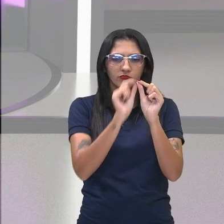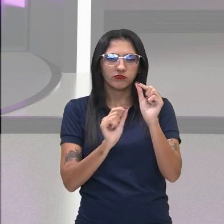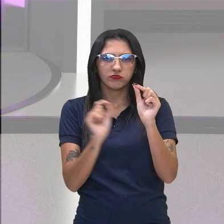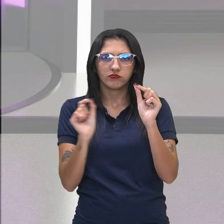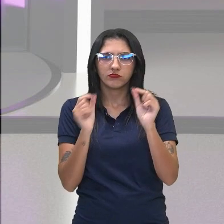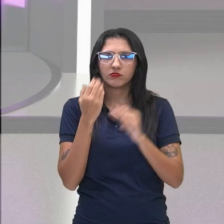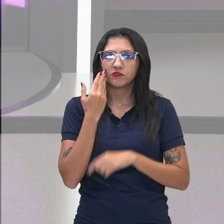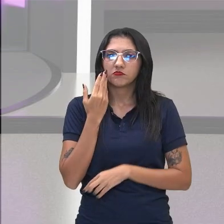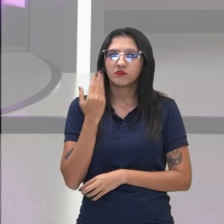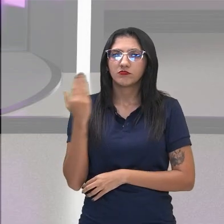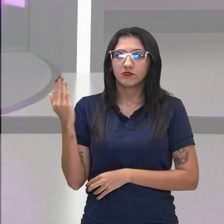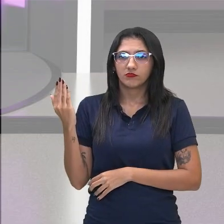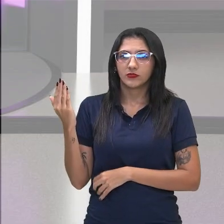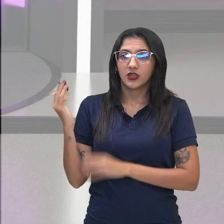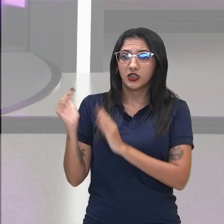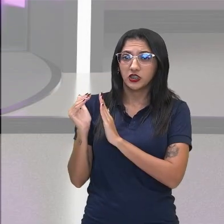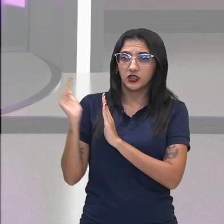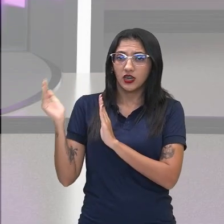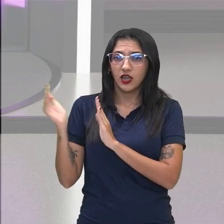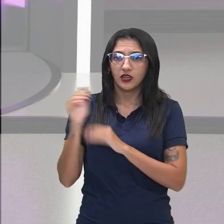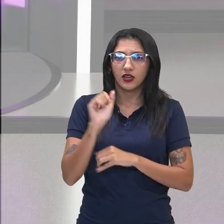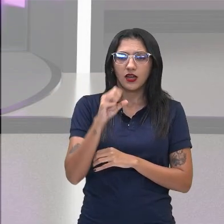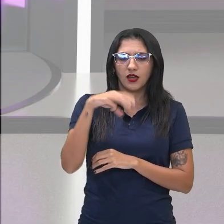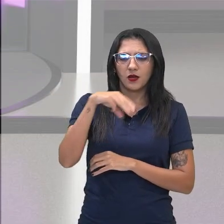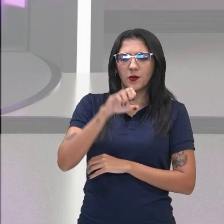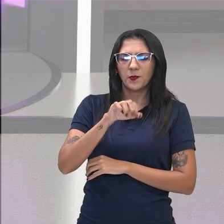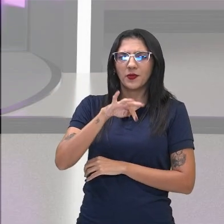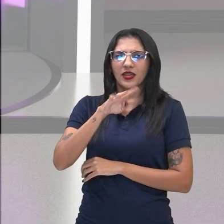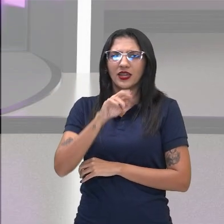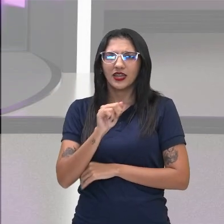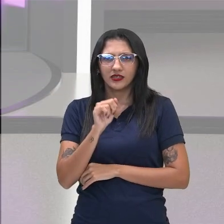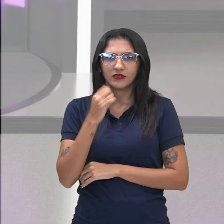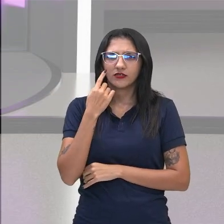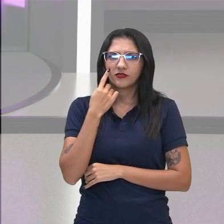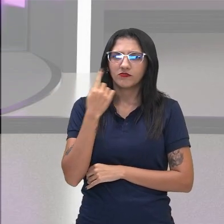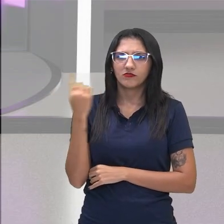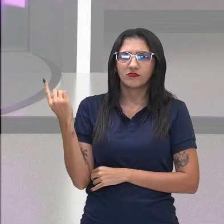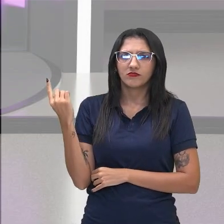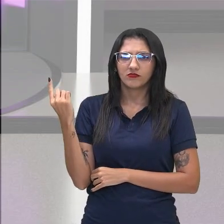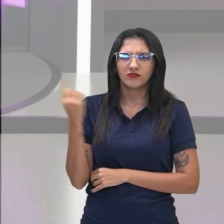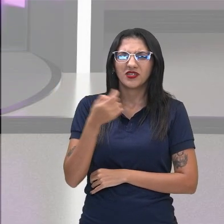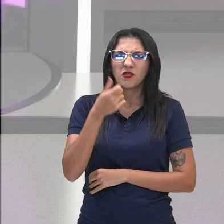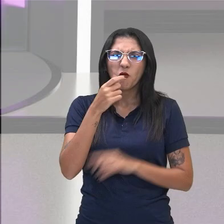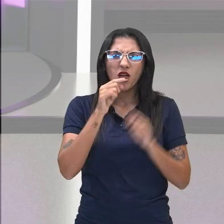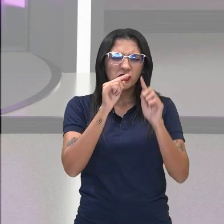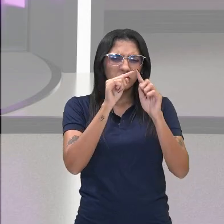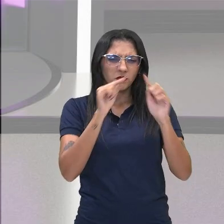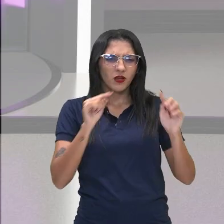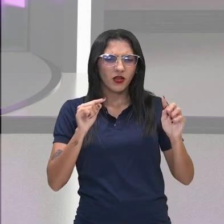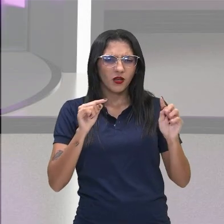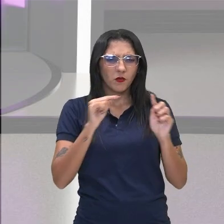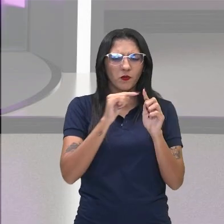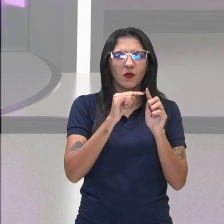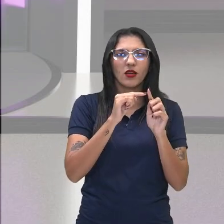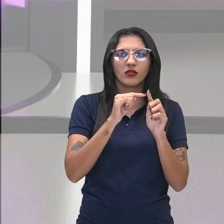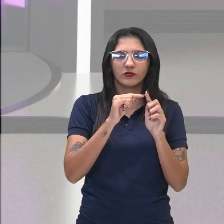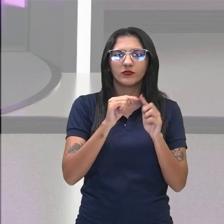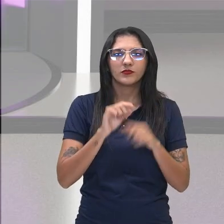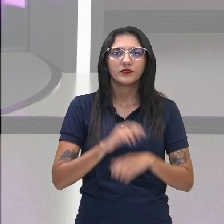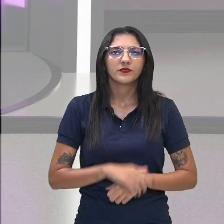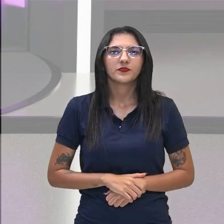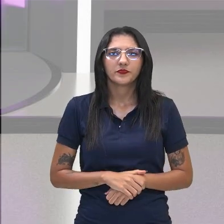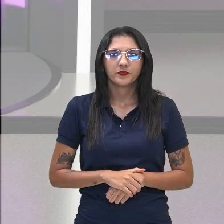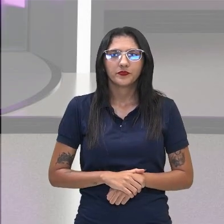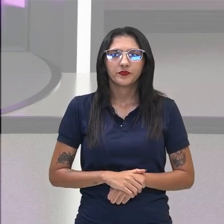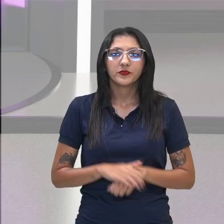da aberta, né? Essa letra M aí, parece um M, esse quase triângulo também seria uma linha poligonal aberta. E